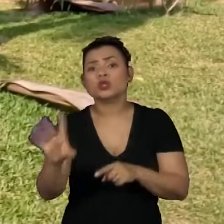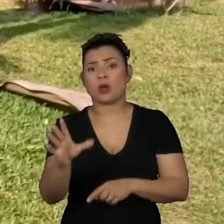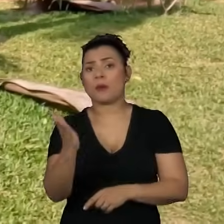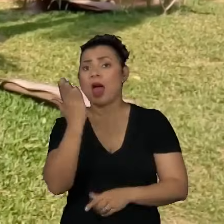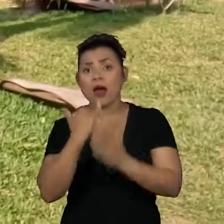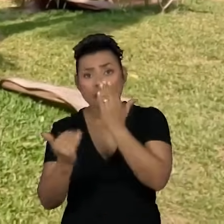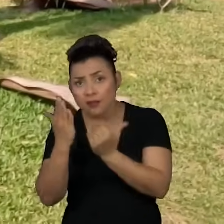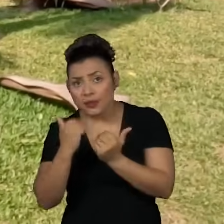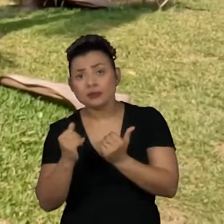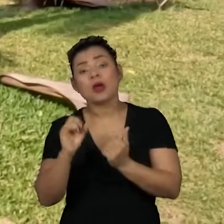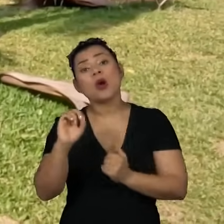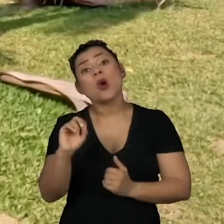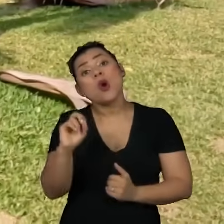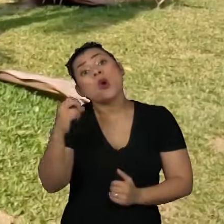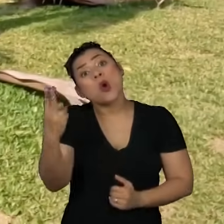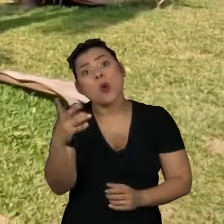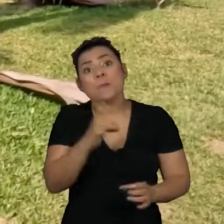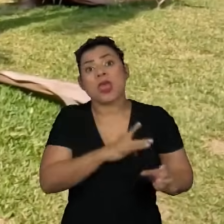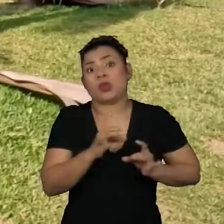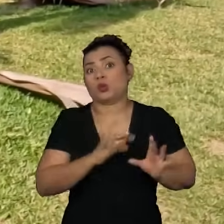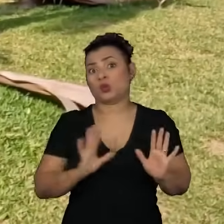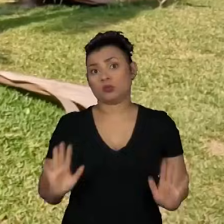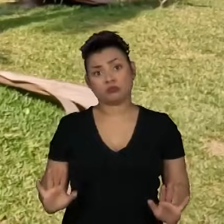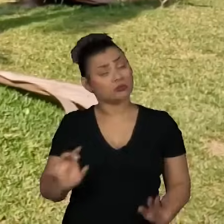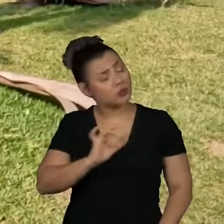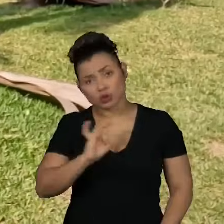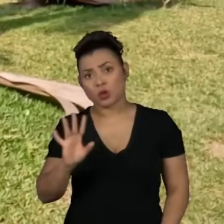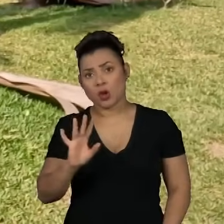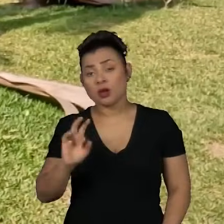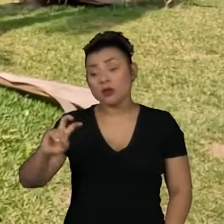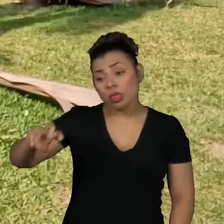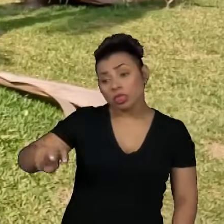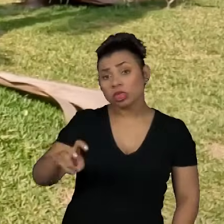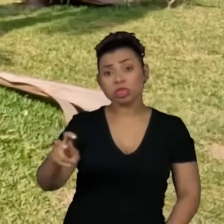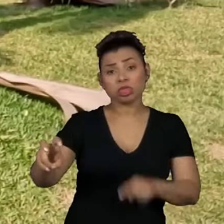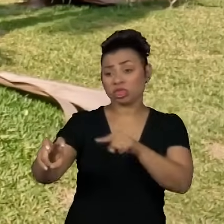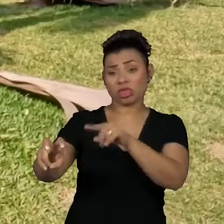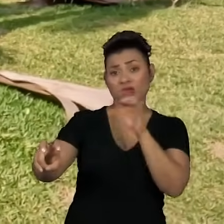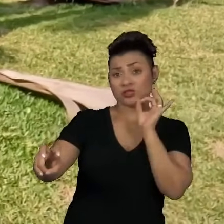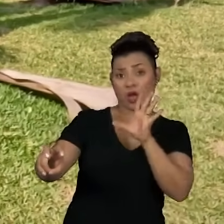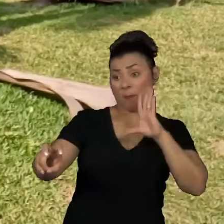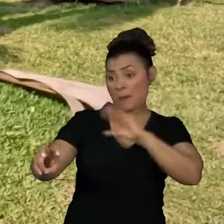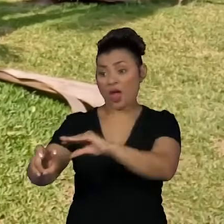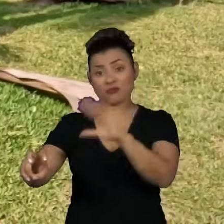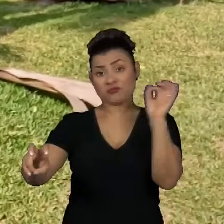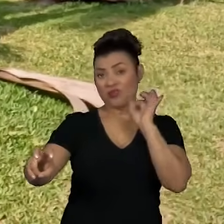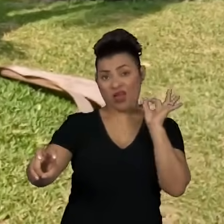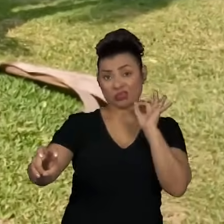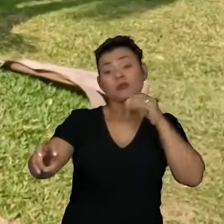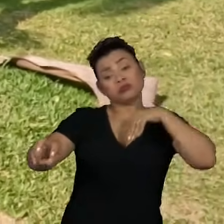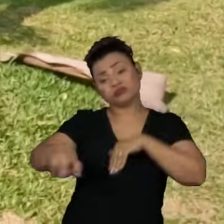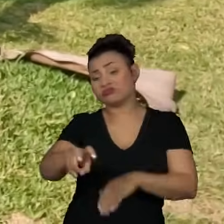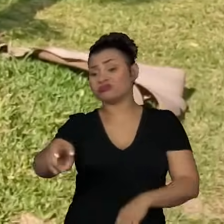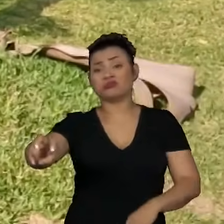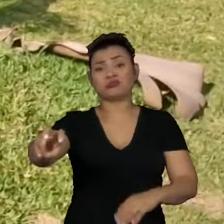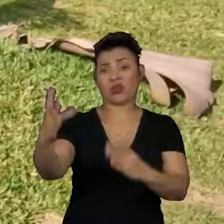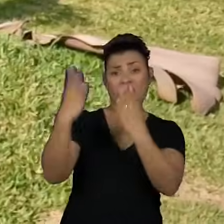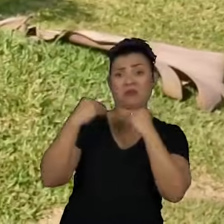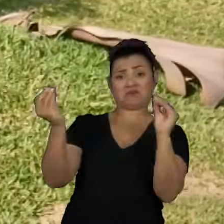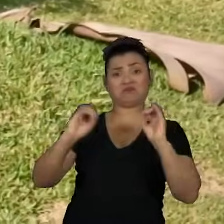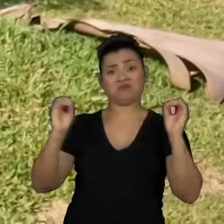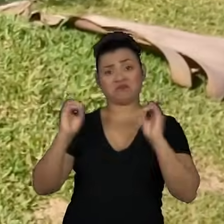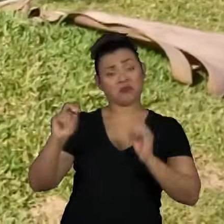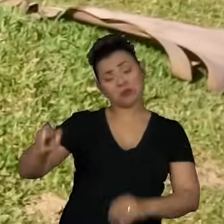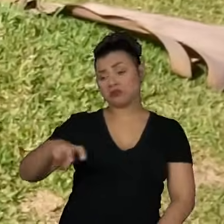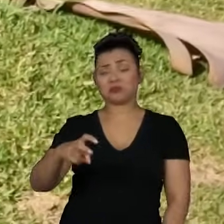para comer, ou se ela se sentir ameaçada. Se você vê uma cobra ali, se você não for mexer com ela nem nada, ela não vai te atacar assim